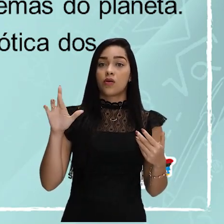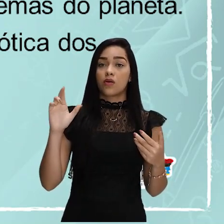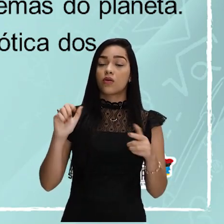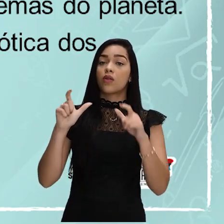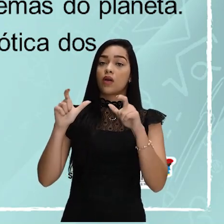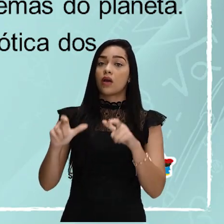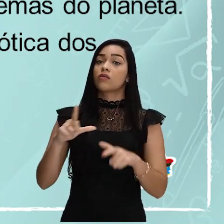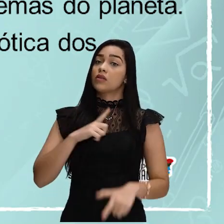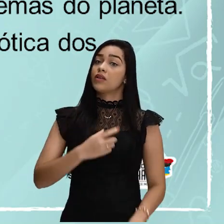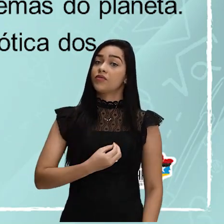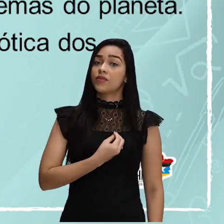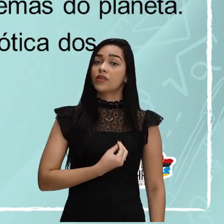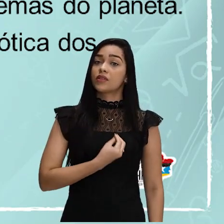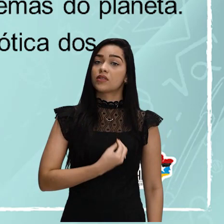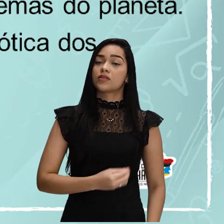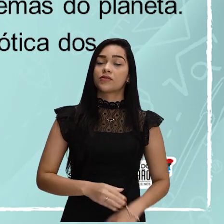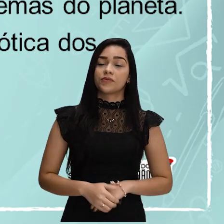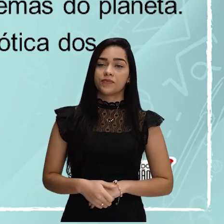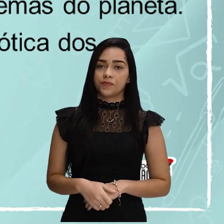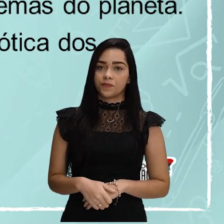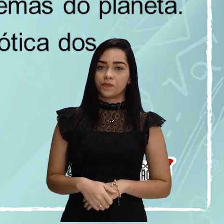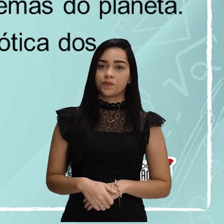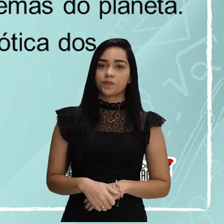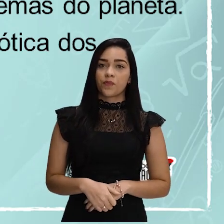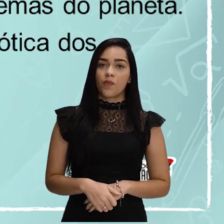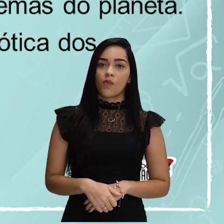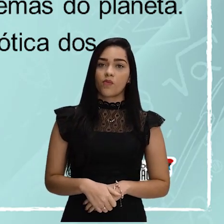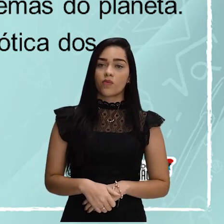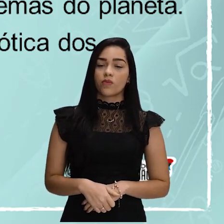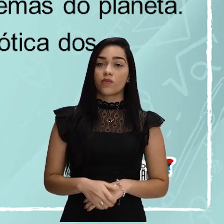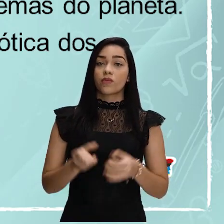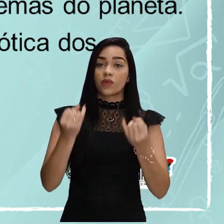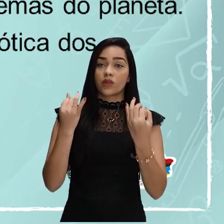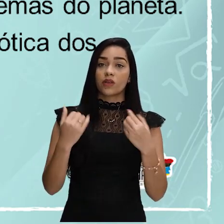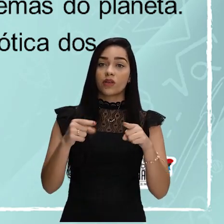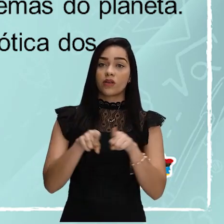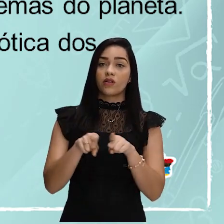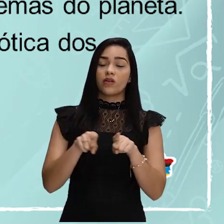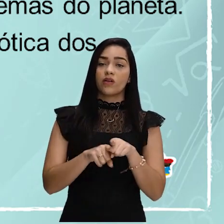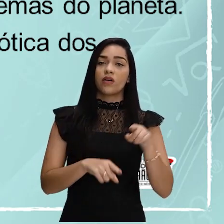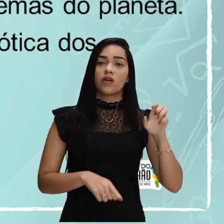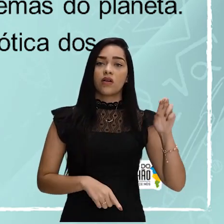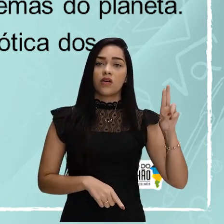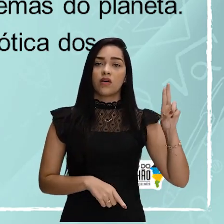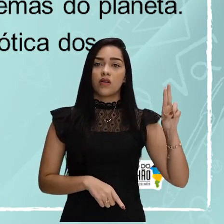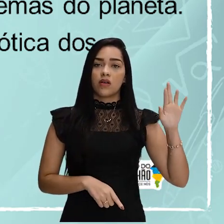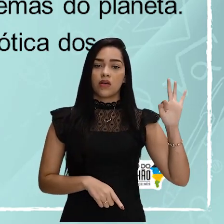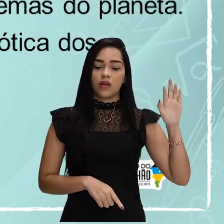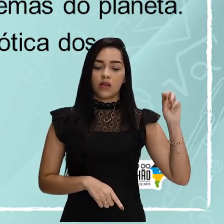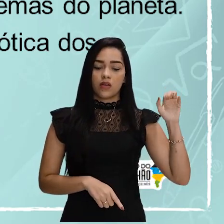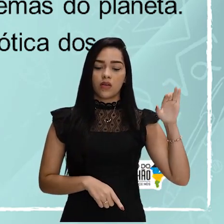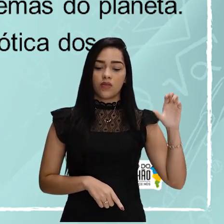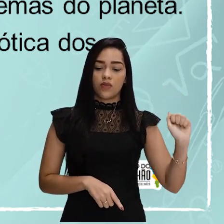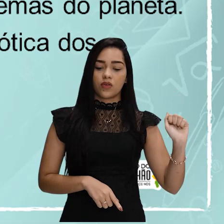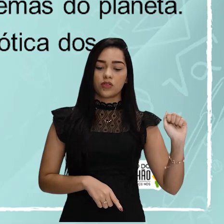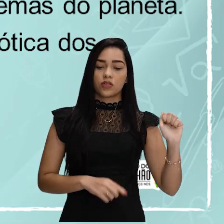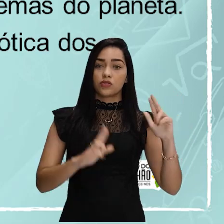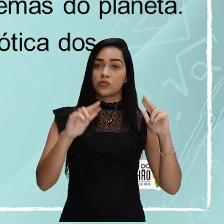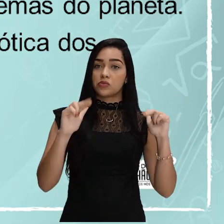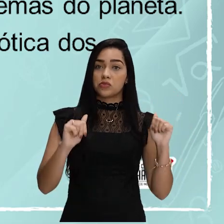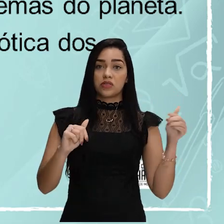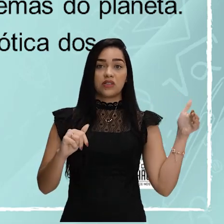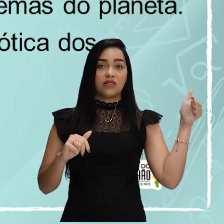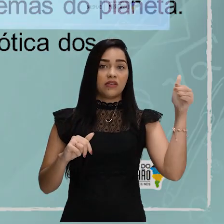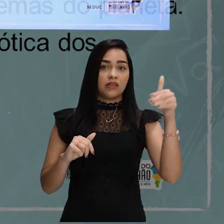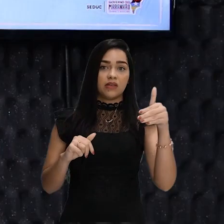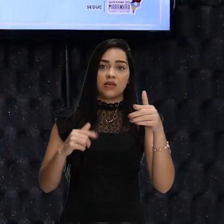vivos, né? E ele fala que até a zona eufótica. Ninguém foi até esse local, porque até agora